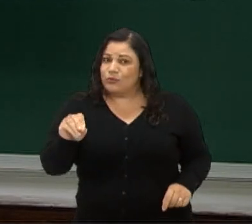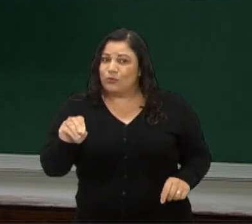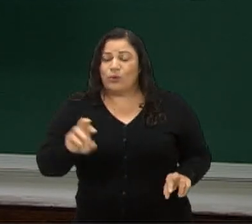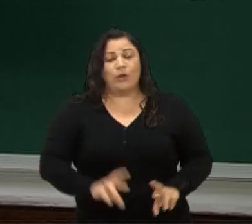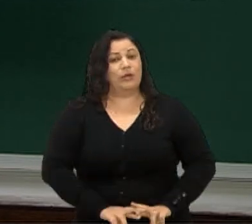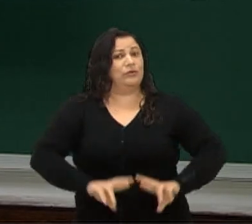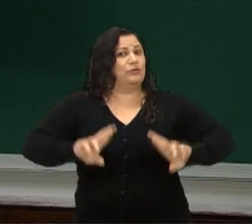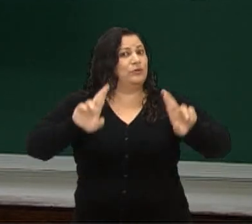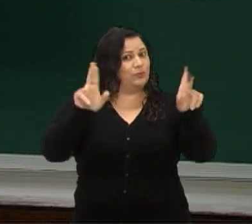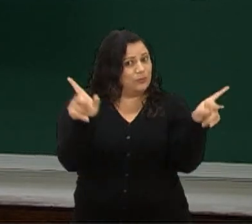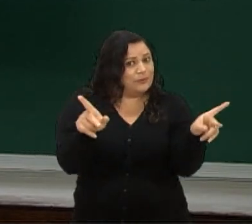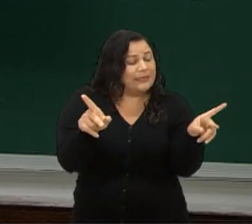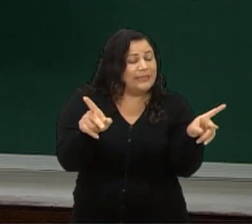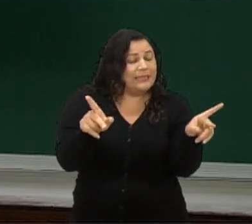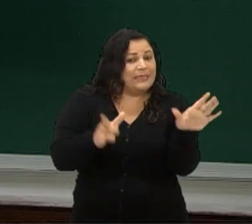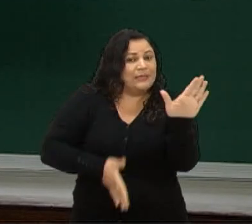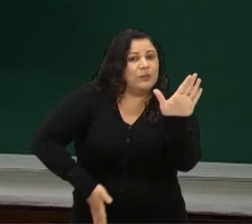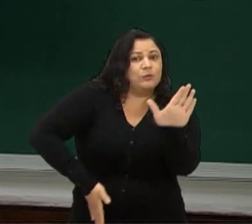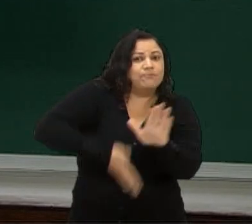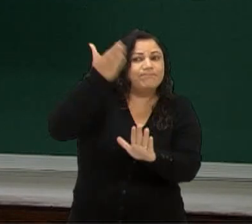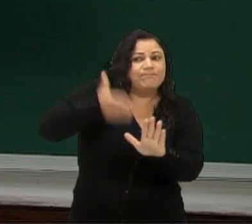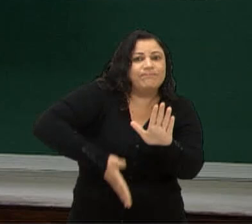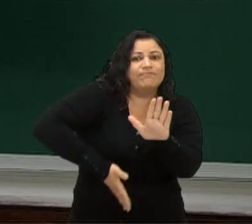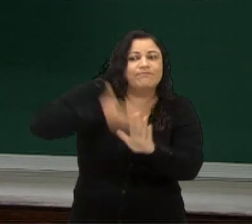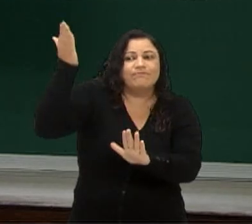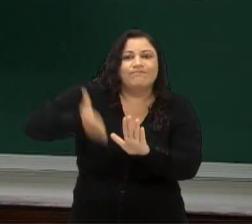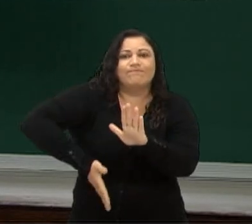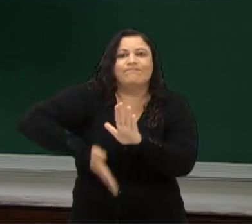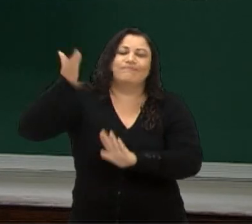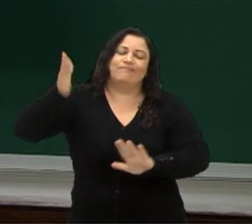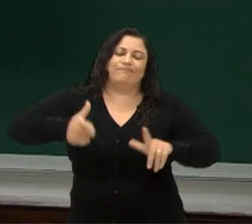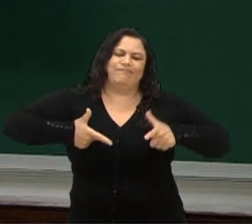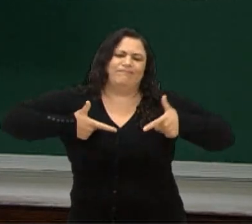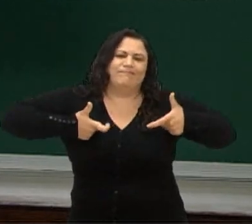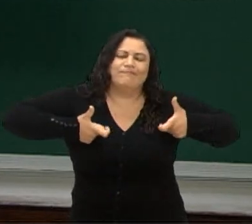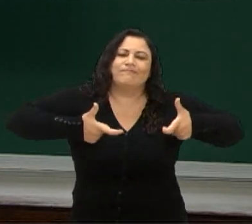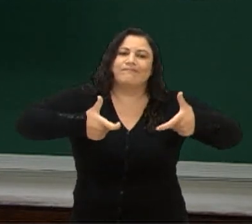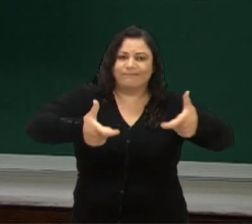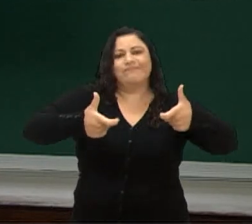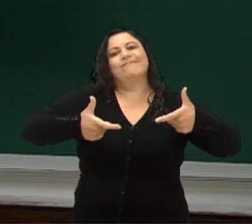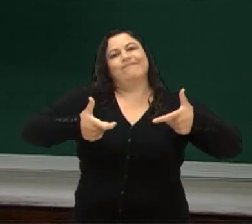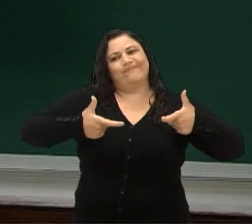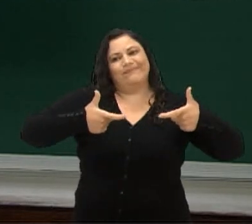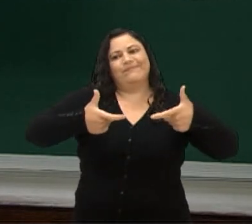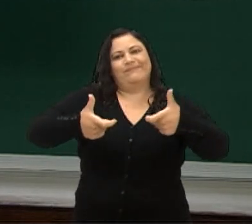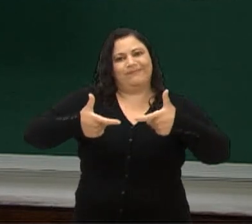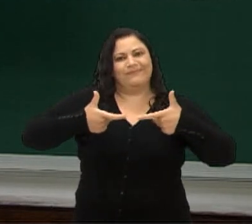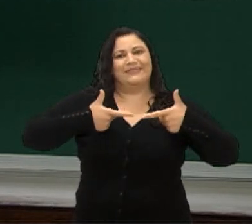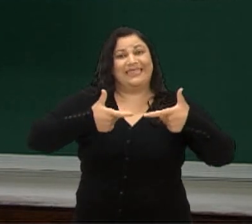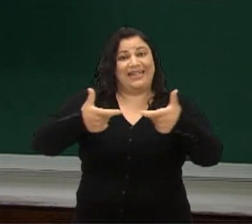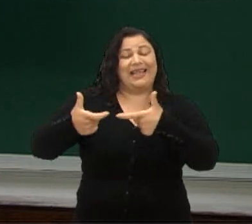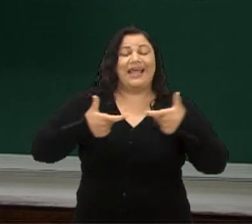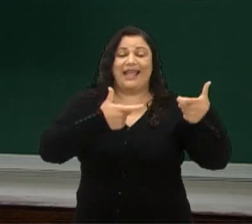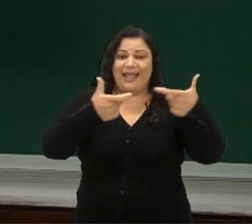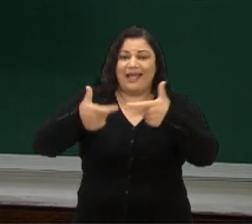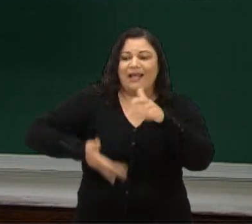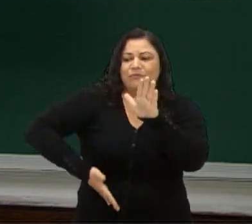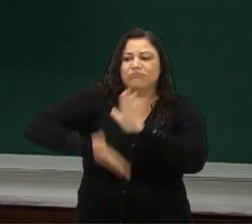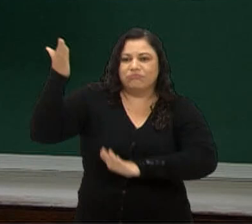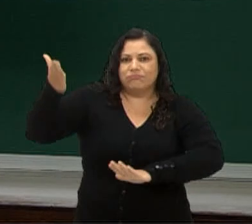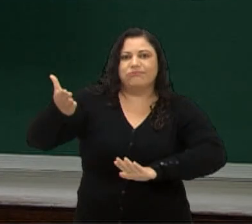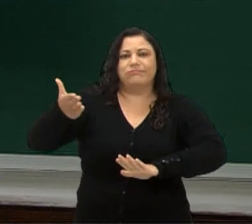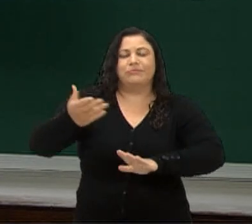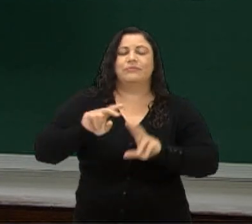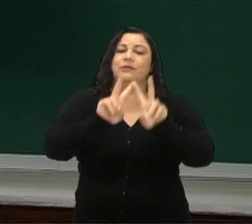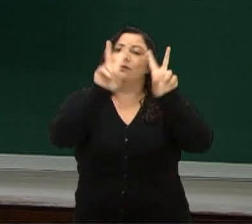fogem de perseguições, de guerras. Detalhe também, aqui o autor apresenta a tese dele, apresenta a